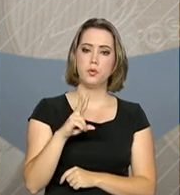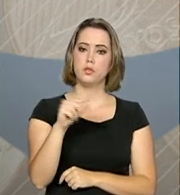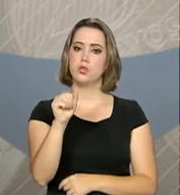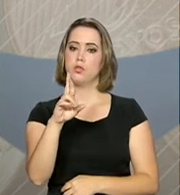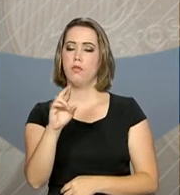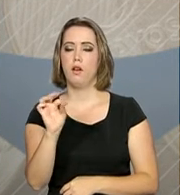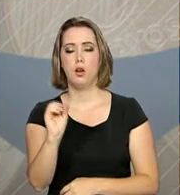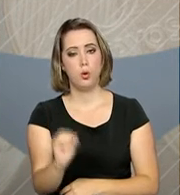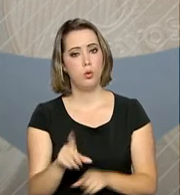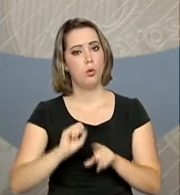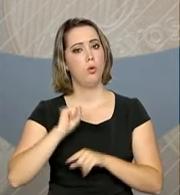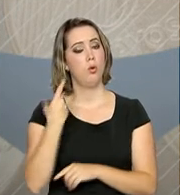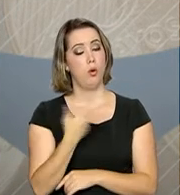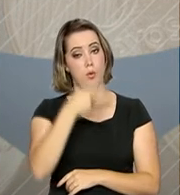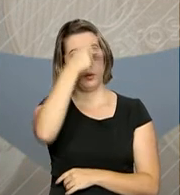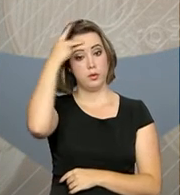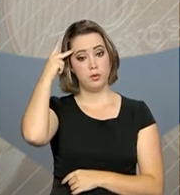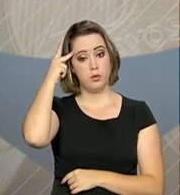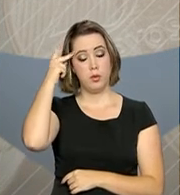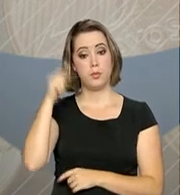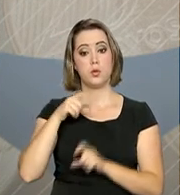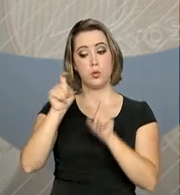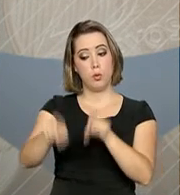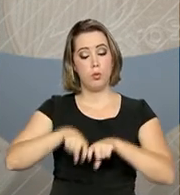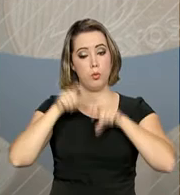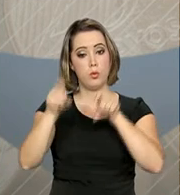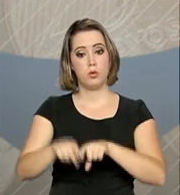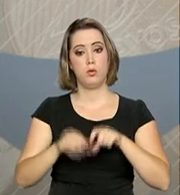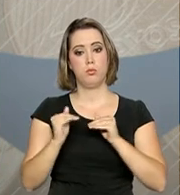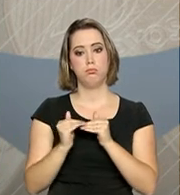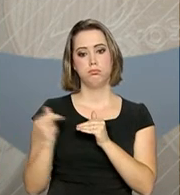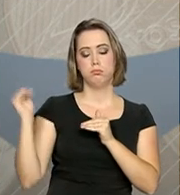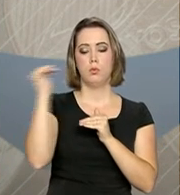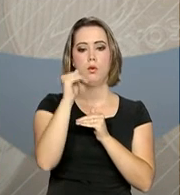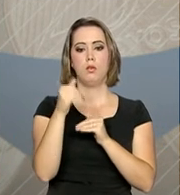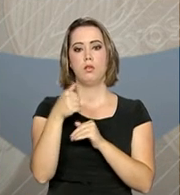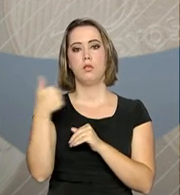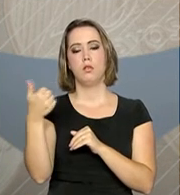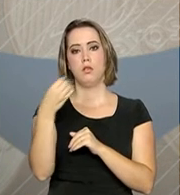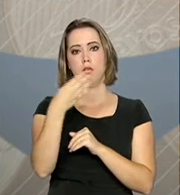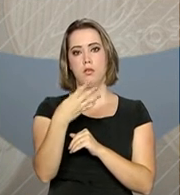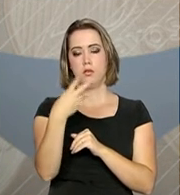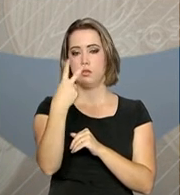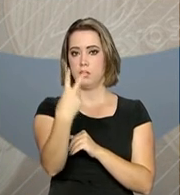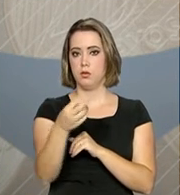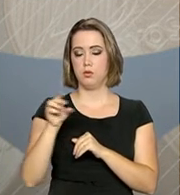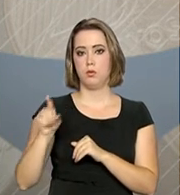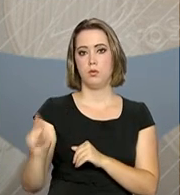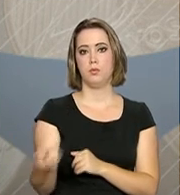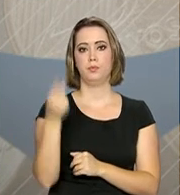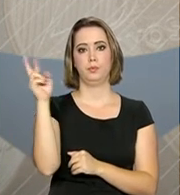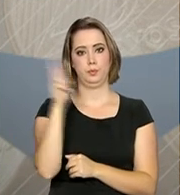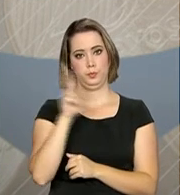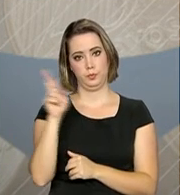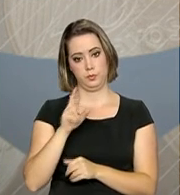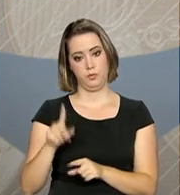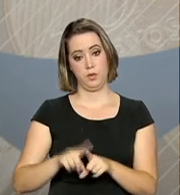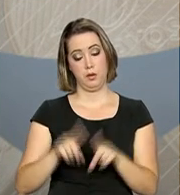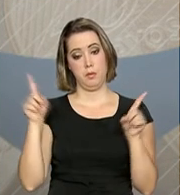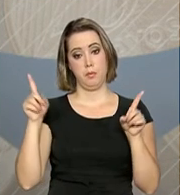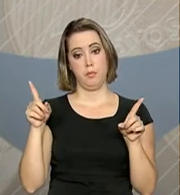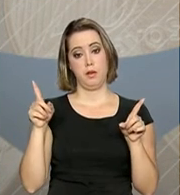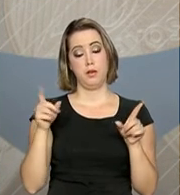o contribuinte da atividade rural com receita superior a R$ 142 mil. Já